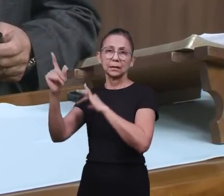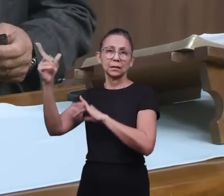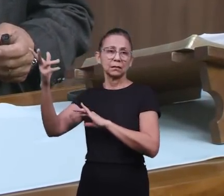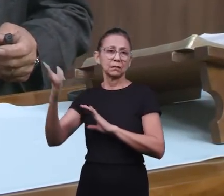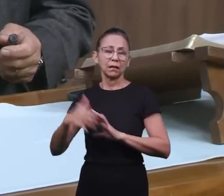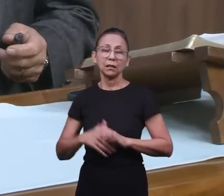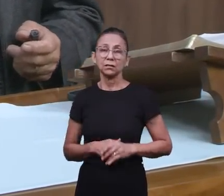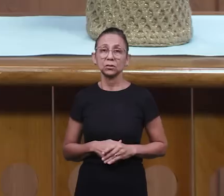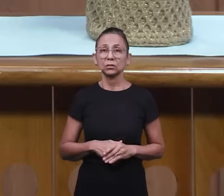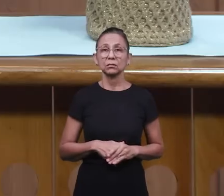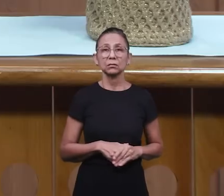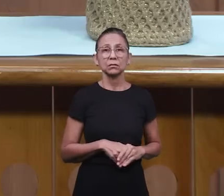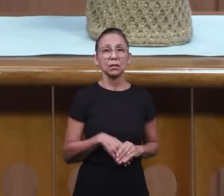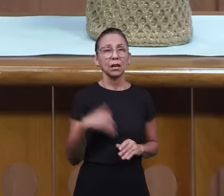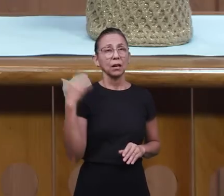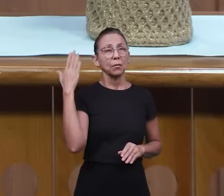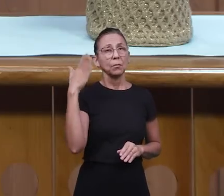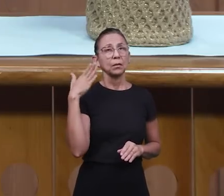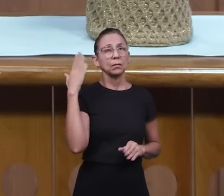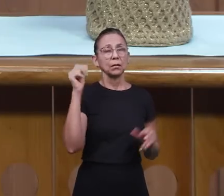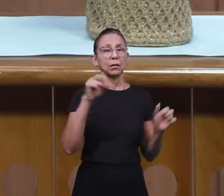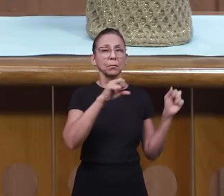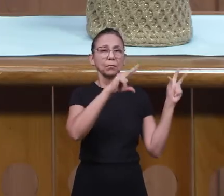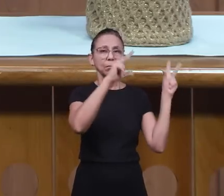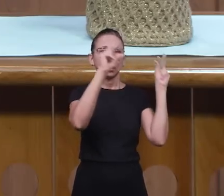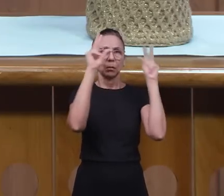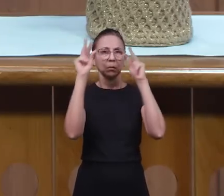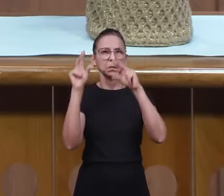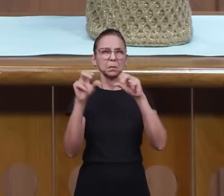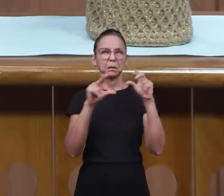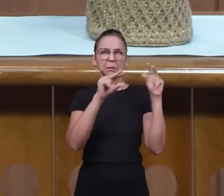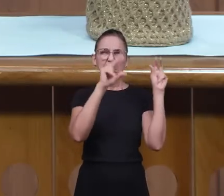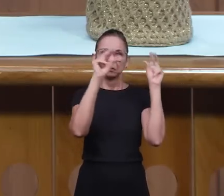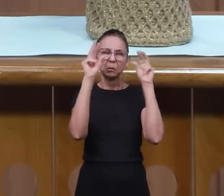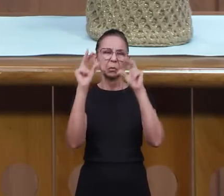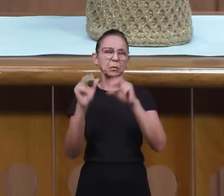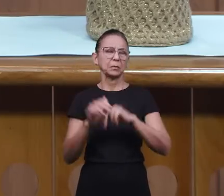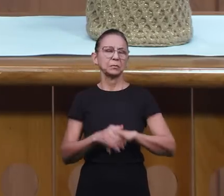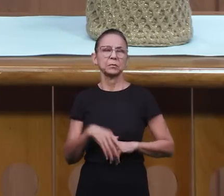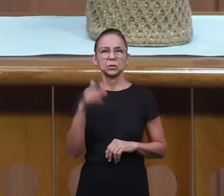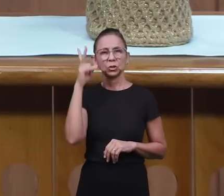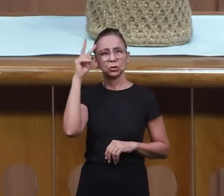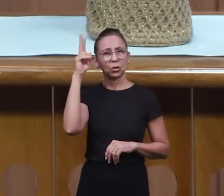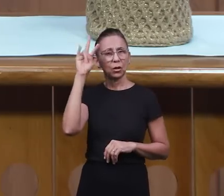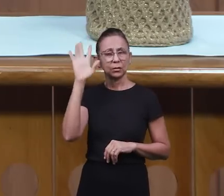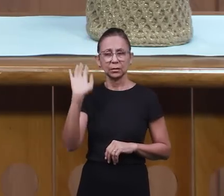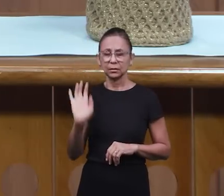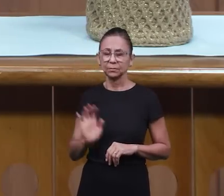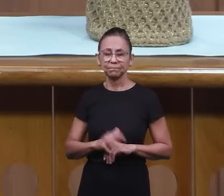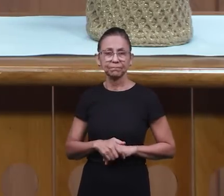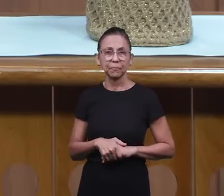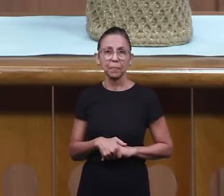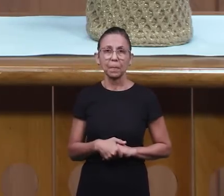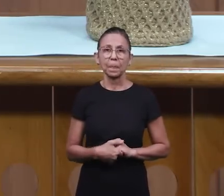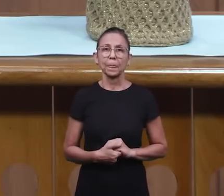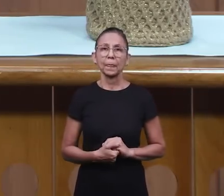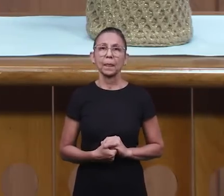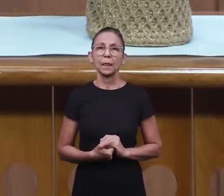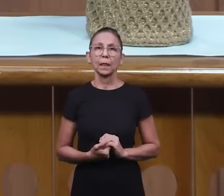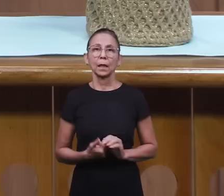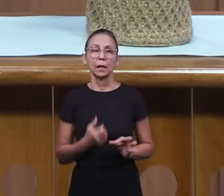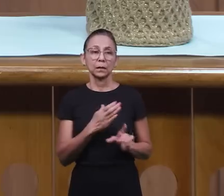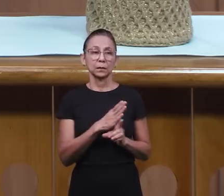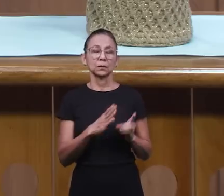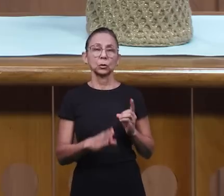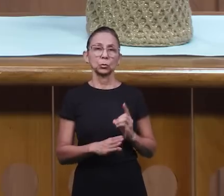mensagens estáticas. Aliás, são fábulas, meramente fábulas, pequenas histórias. Nesse culto, o culto